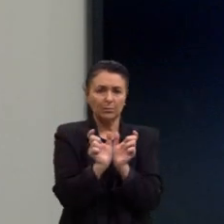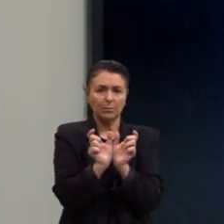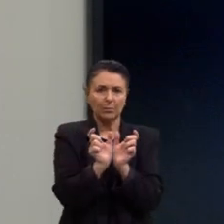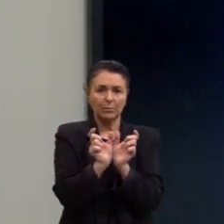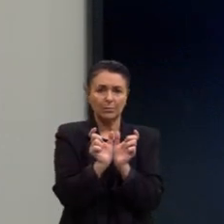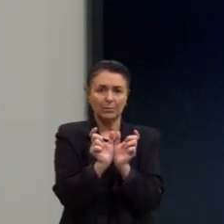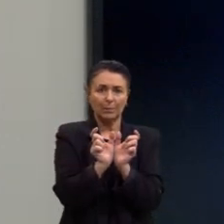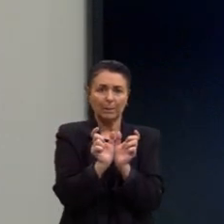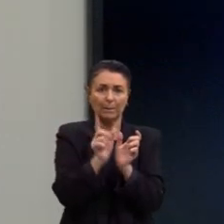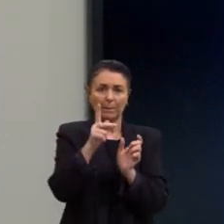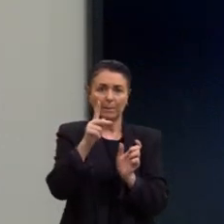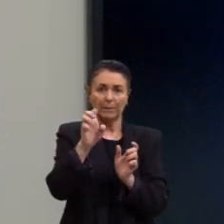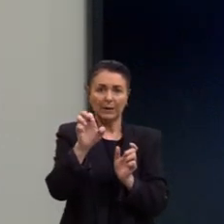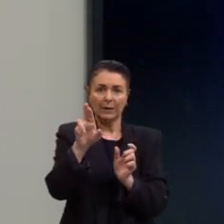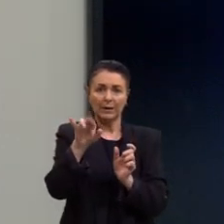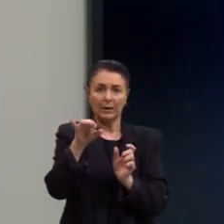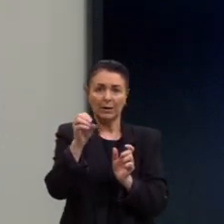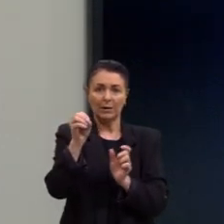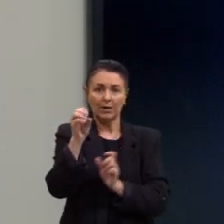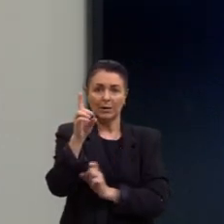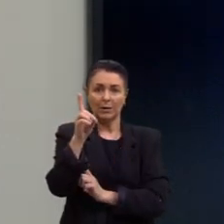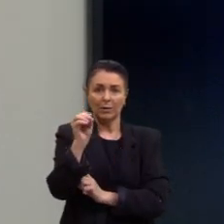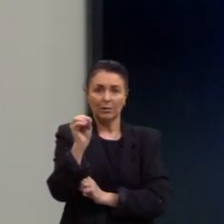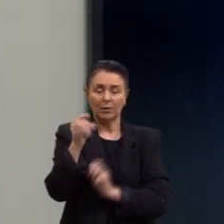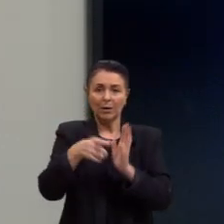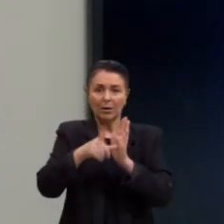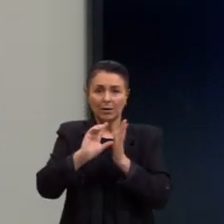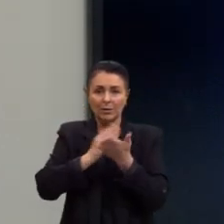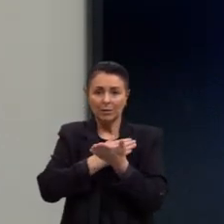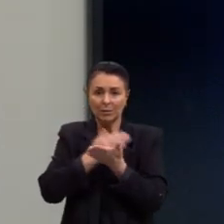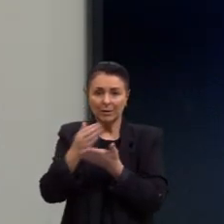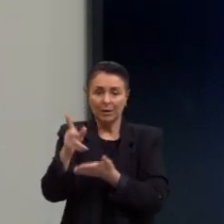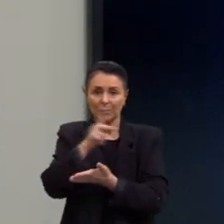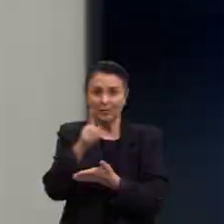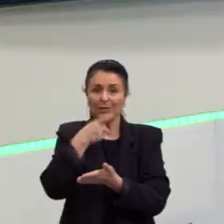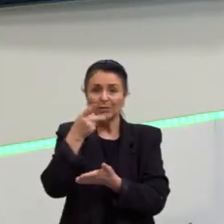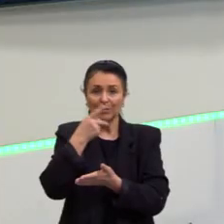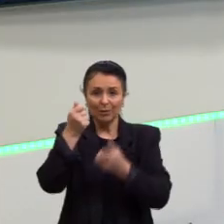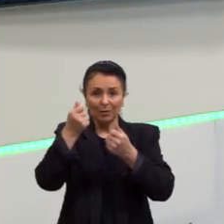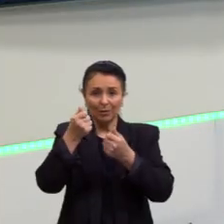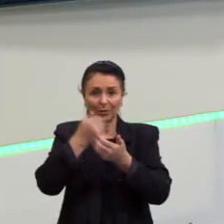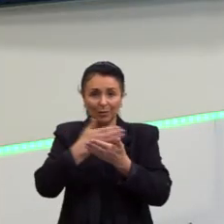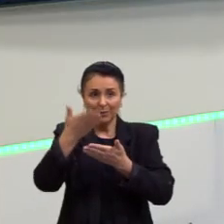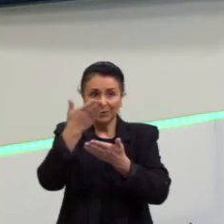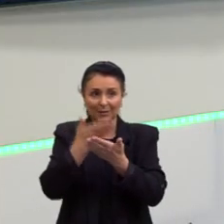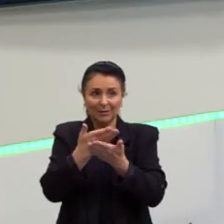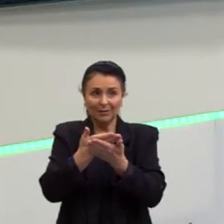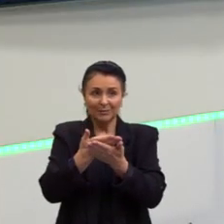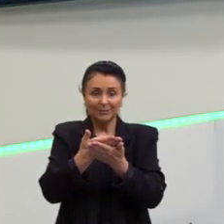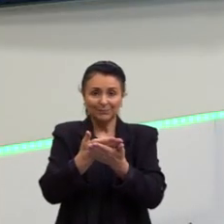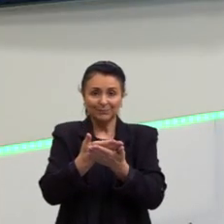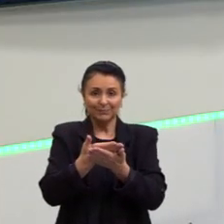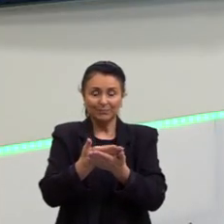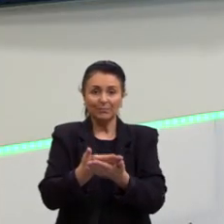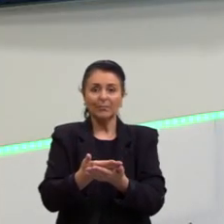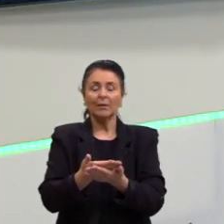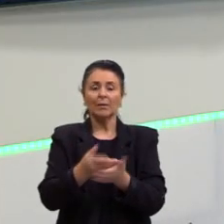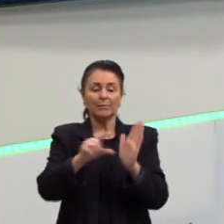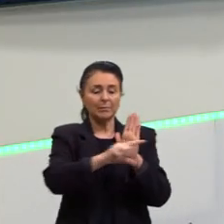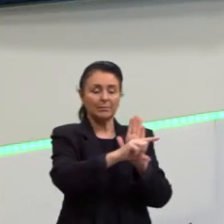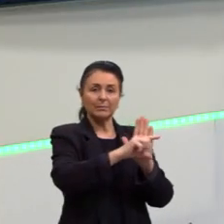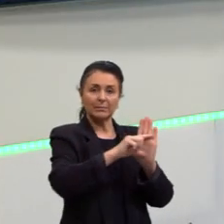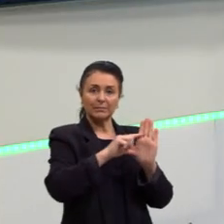tu quer que eu falei no início antes da gente começar a pegar o detalhamento né um parágrafo